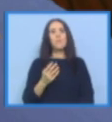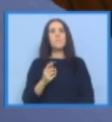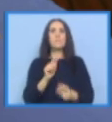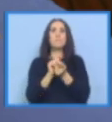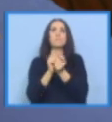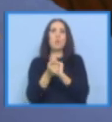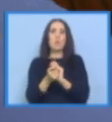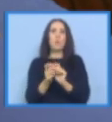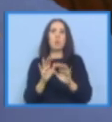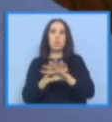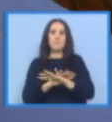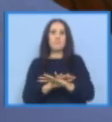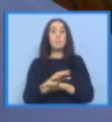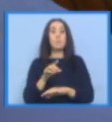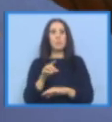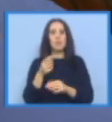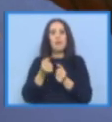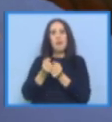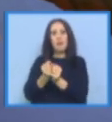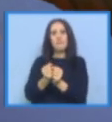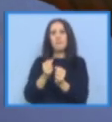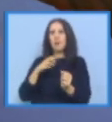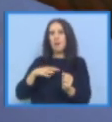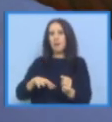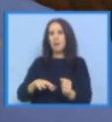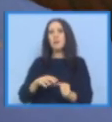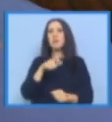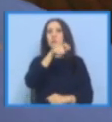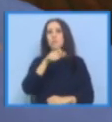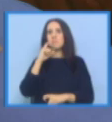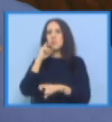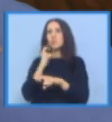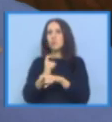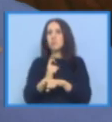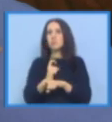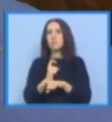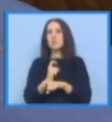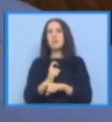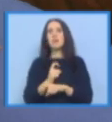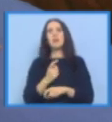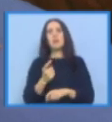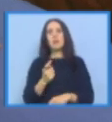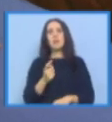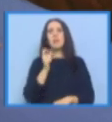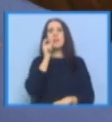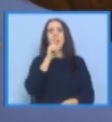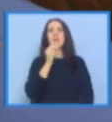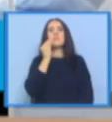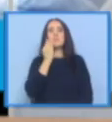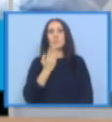adulterada, de forma a esconder dos inspectores quem e